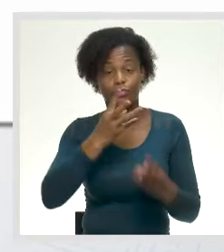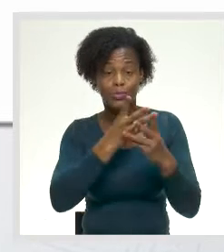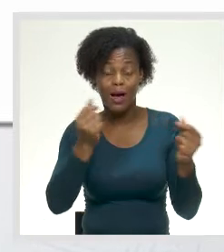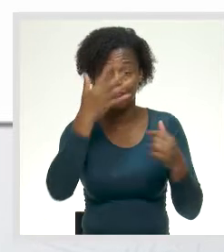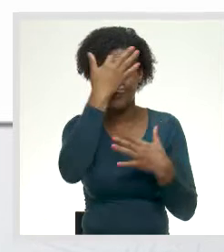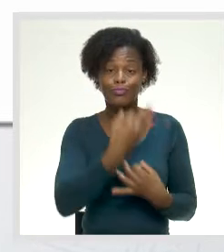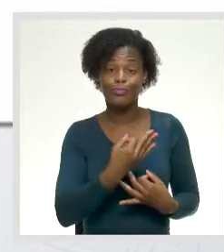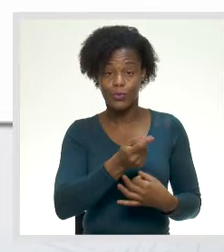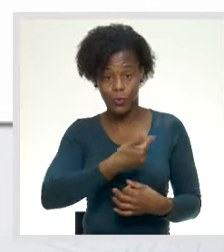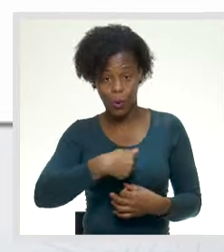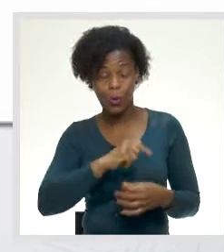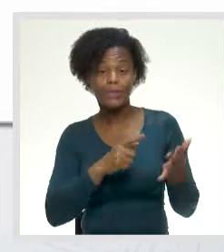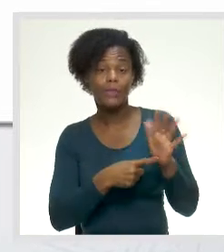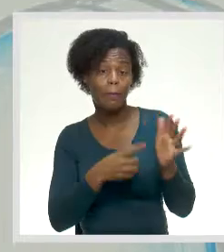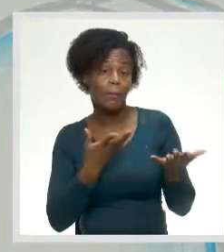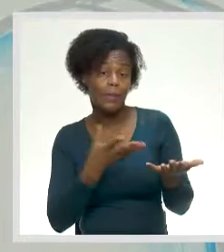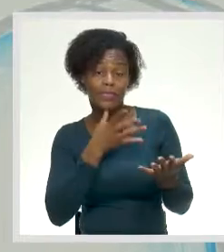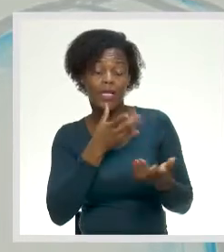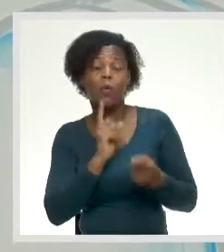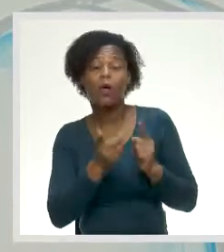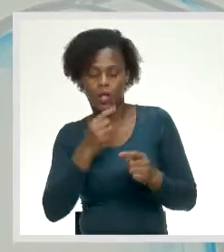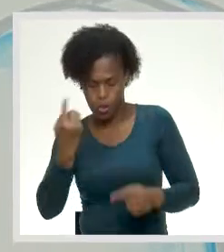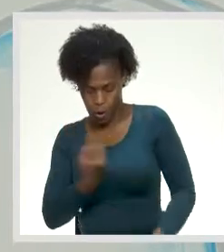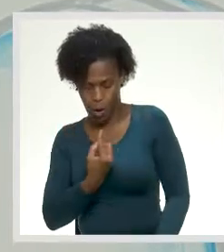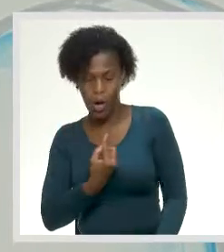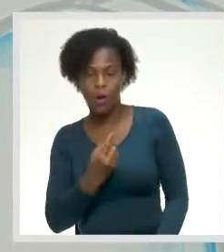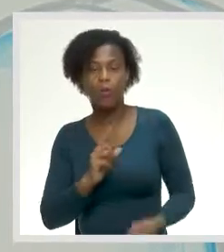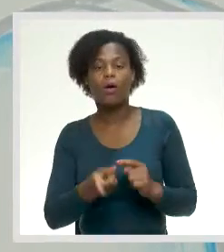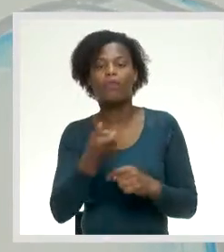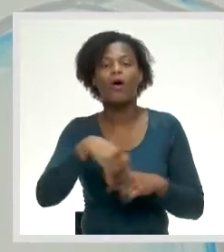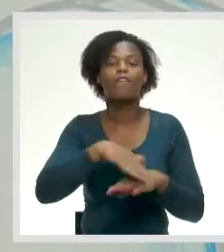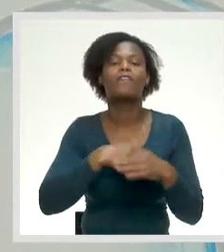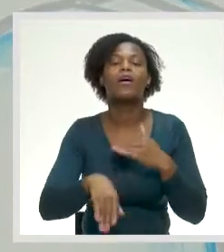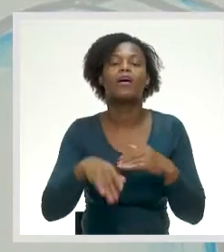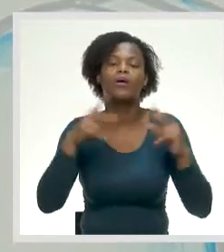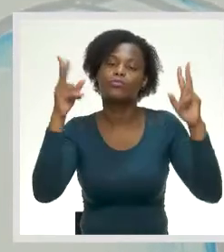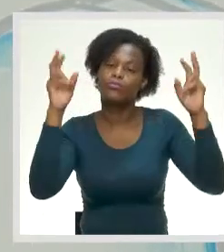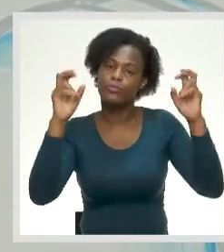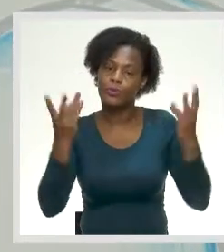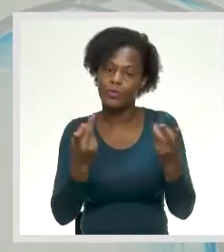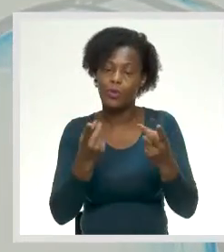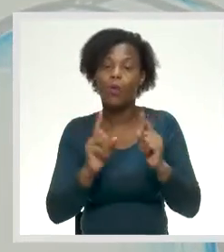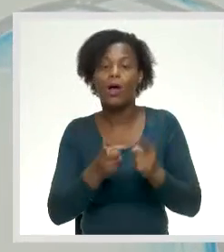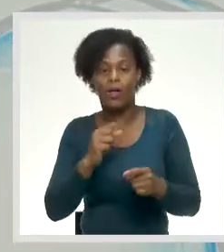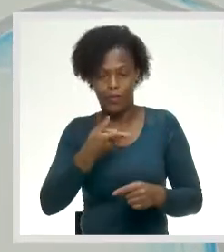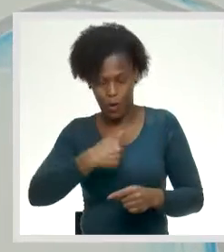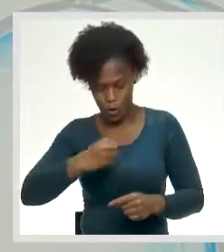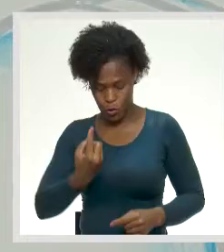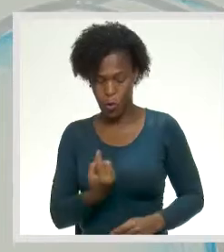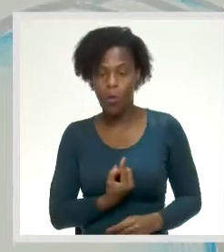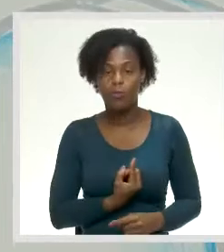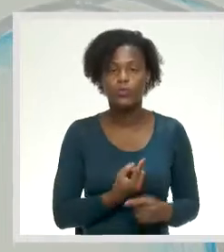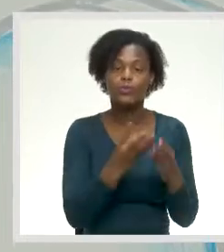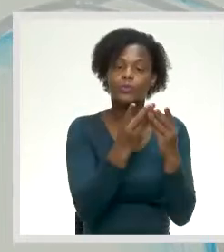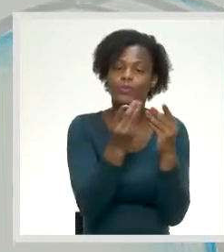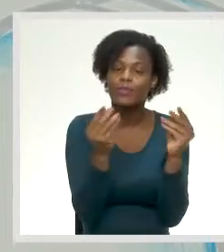nossa conduta, que é a mesma coisa que dizer o que nós somos, o que é que nós fazemos é resultado, ou melhor, o que nós somos é